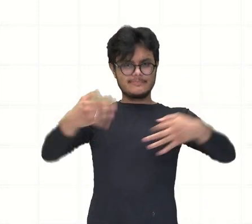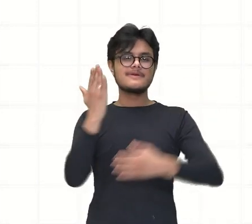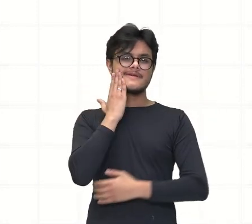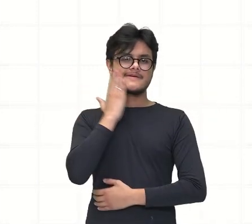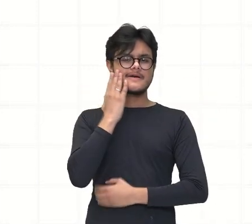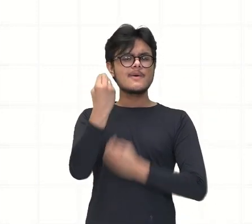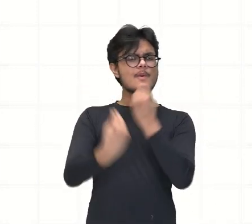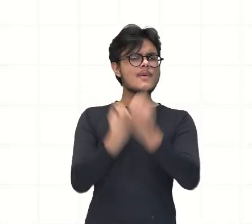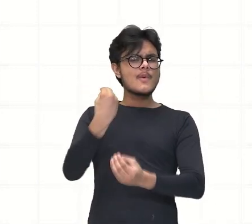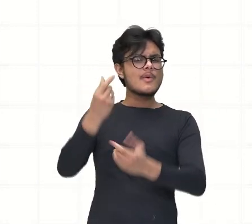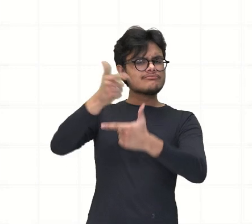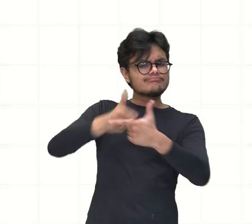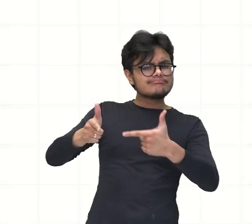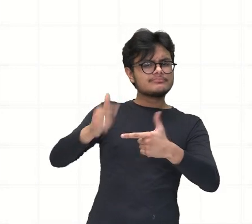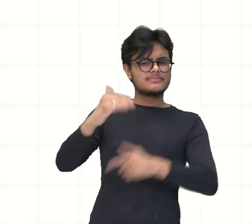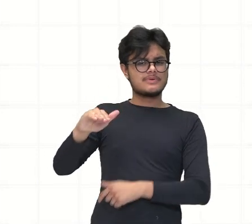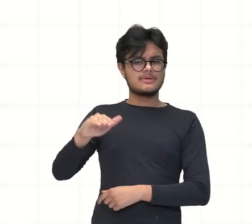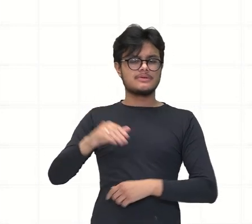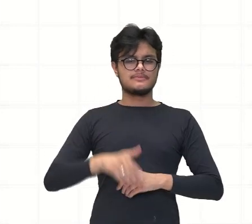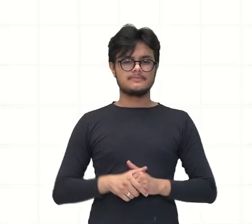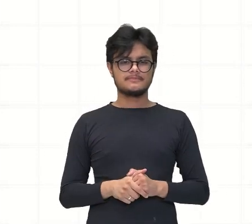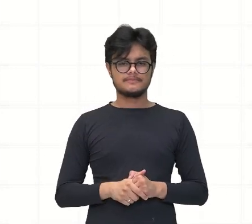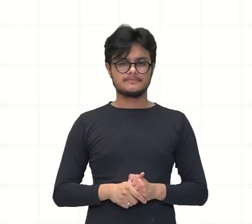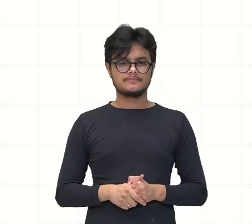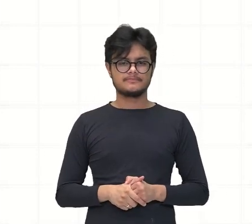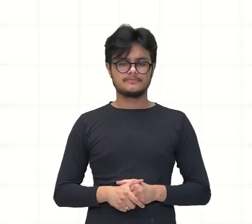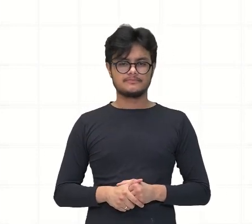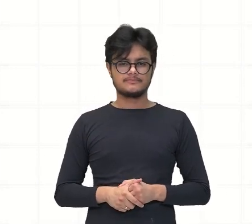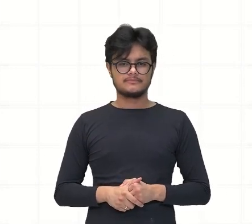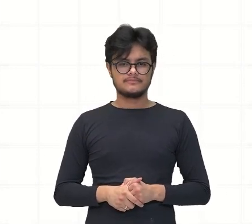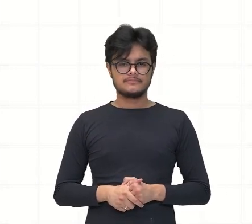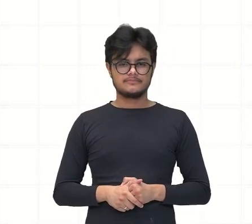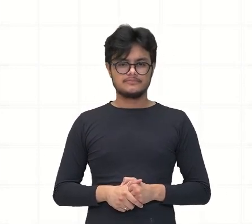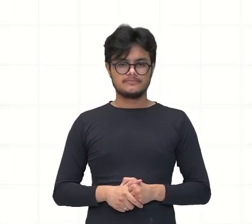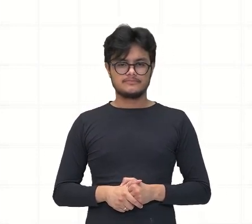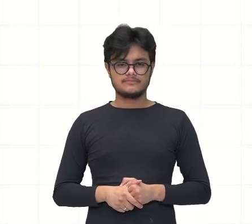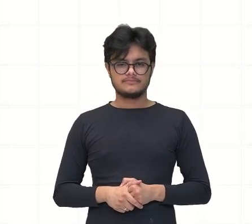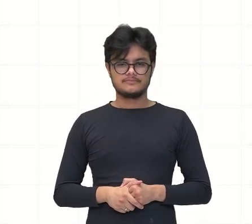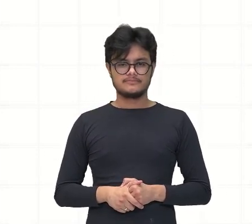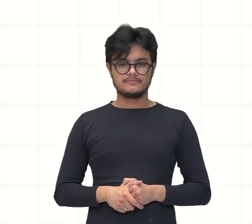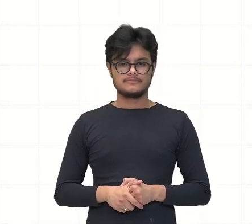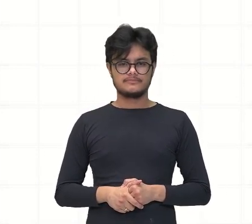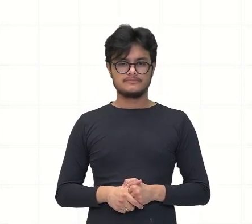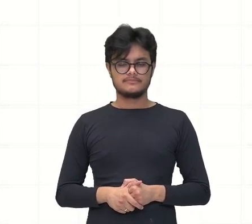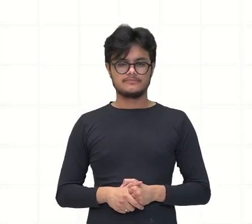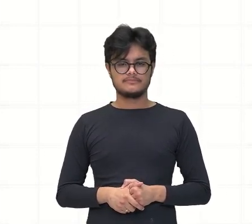é que eu divido fração? É o produto dos meios, ou é a primeira